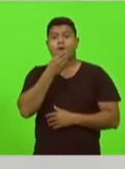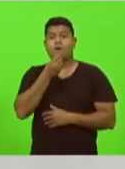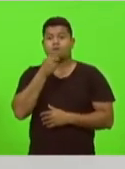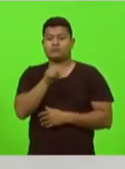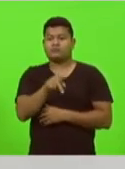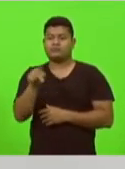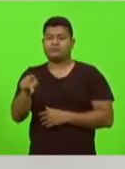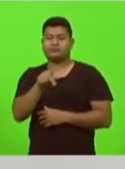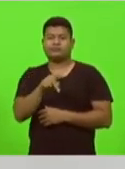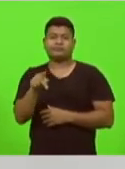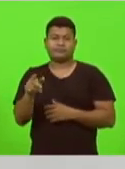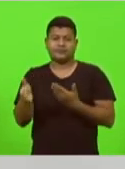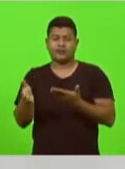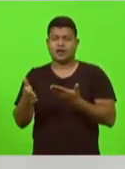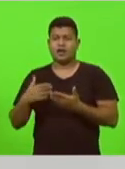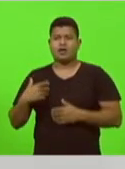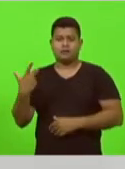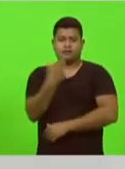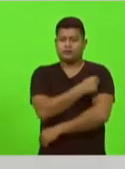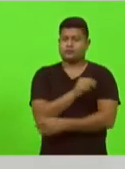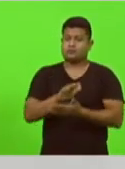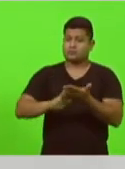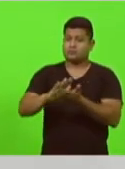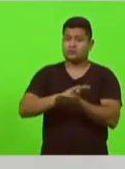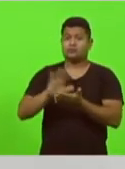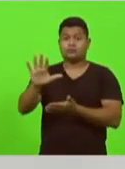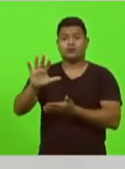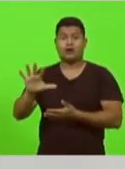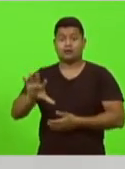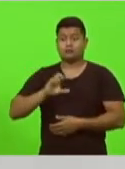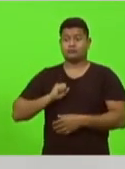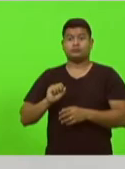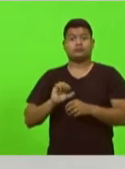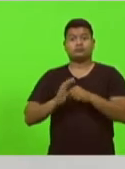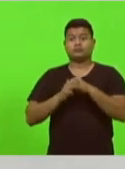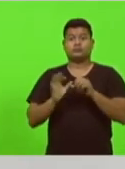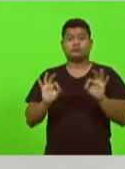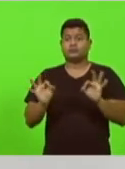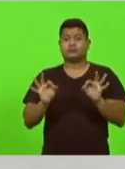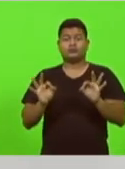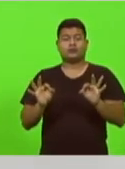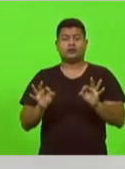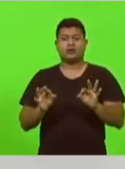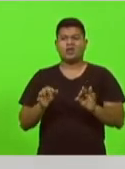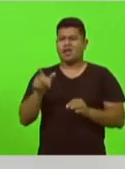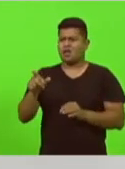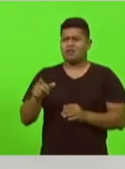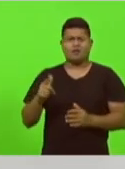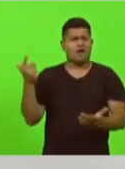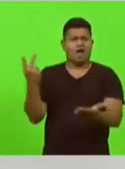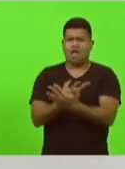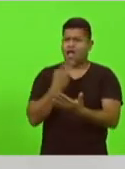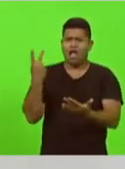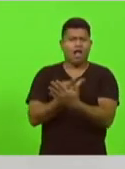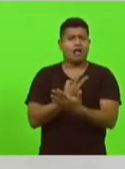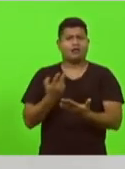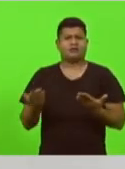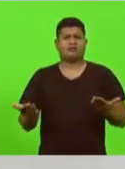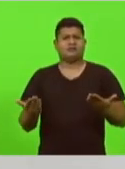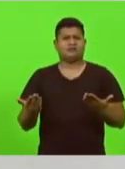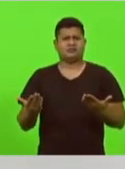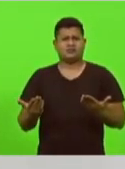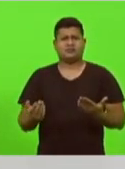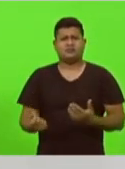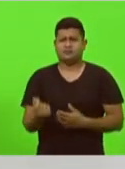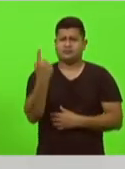vacina, não é a saúde que importa. Não é a doença. Essa pessoa se vacinou, não.